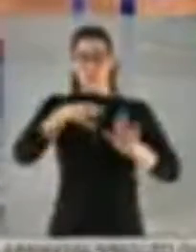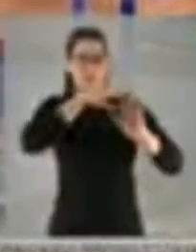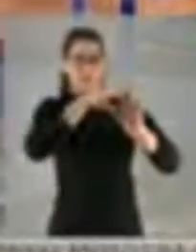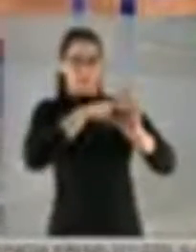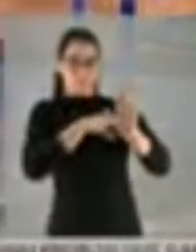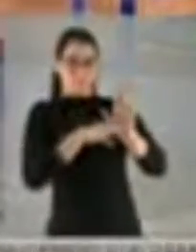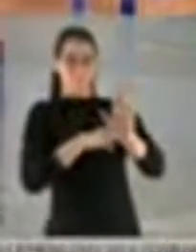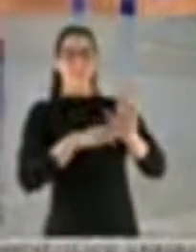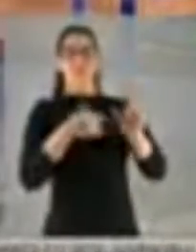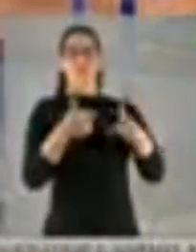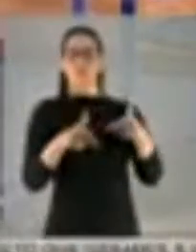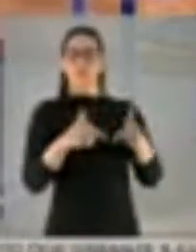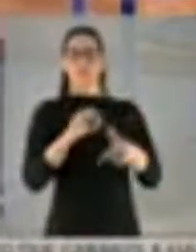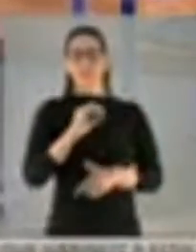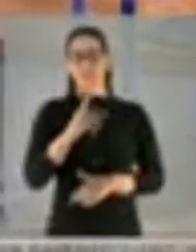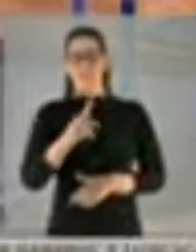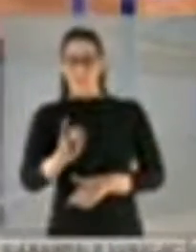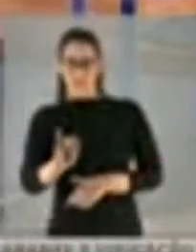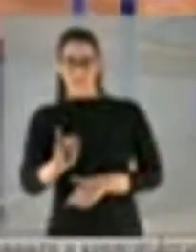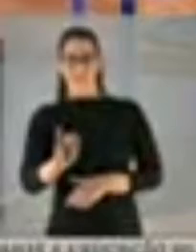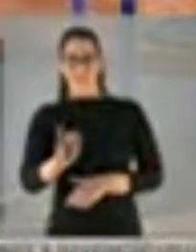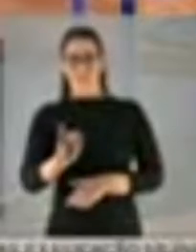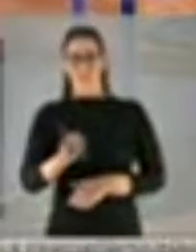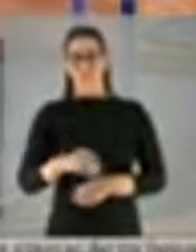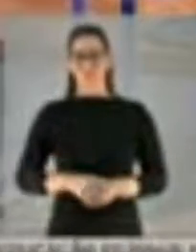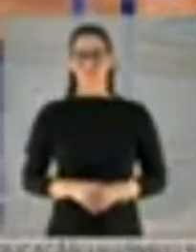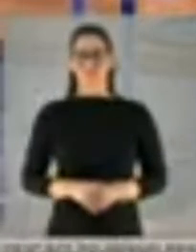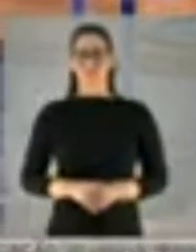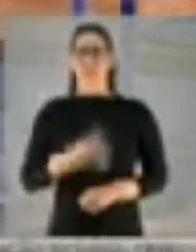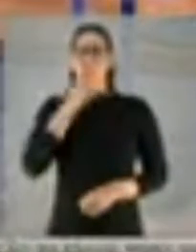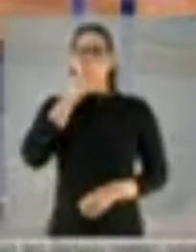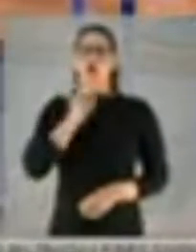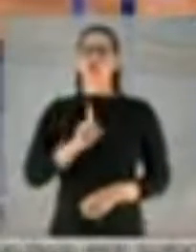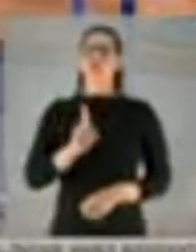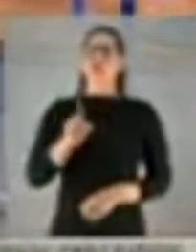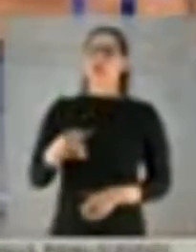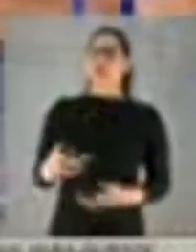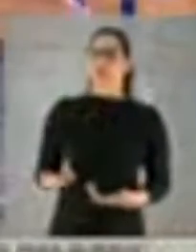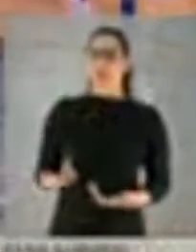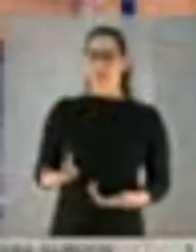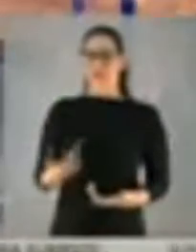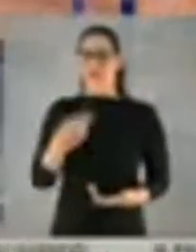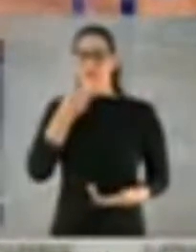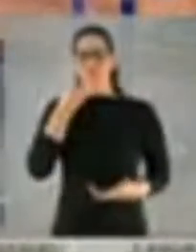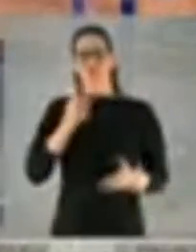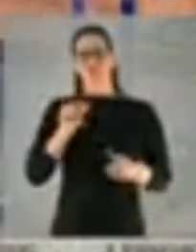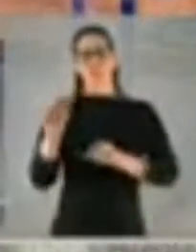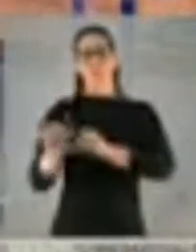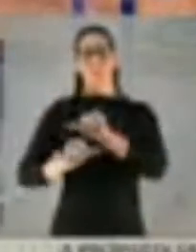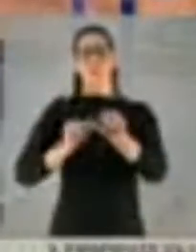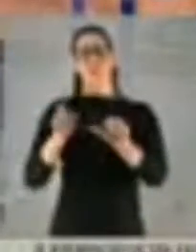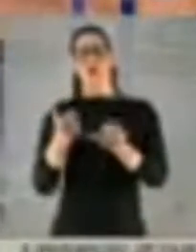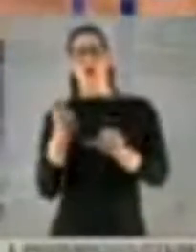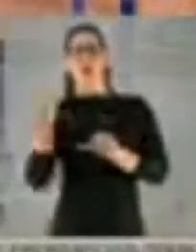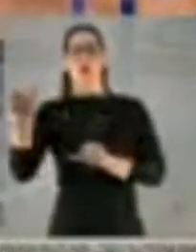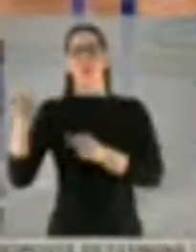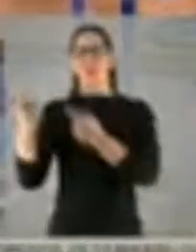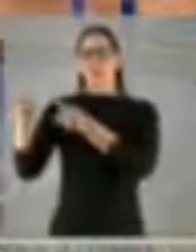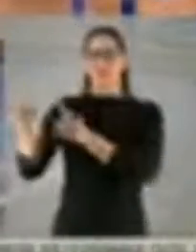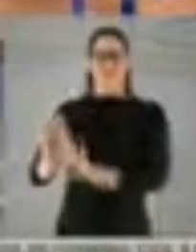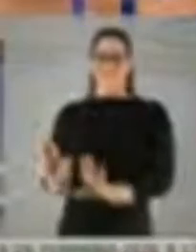de atuação da CPI, e não acho que seja adequado a gente descambar para esse tipo de